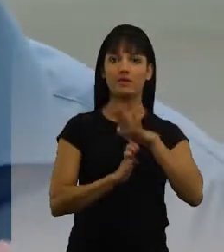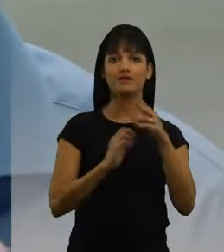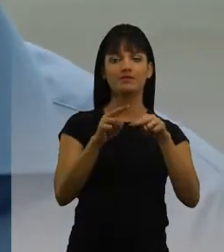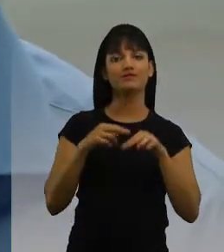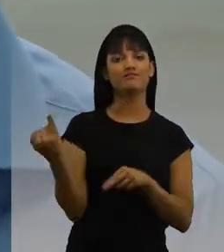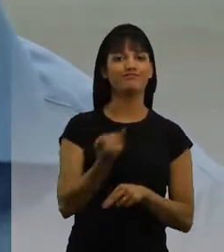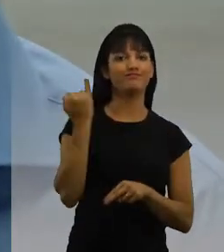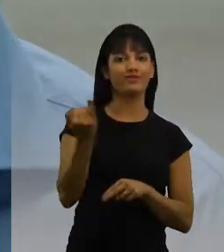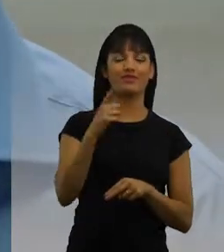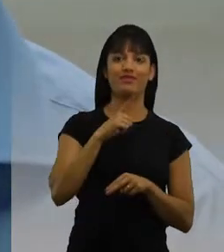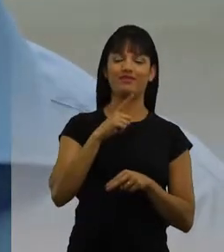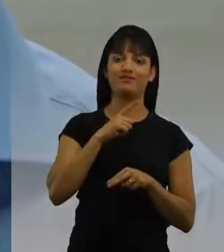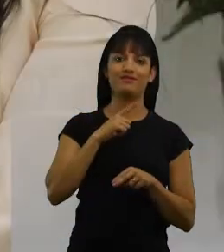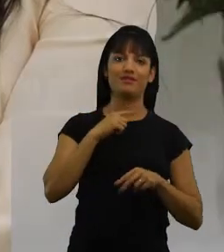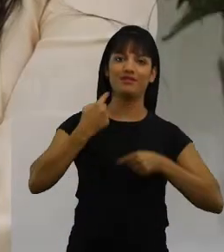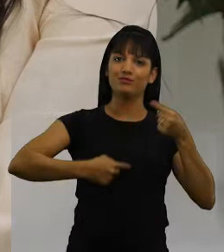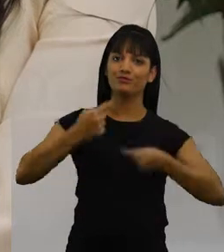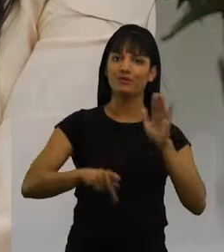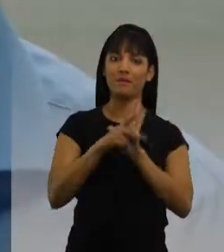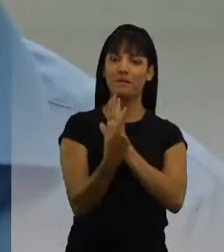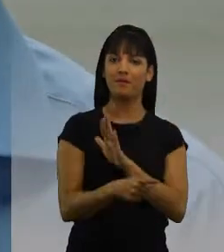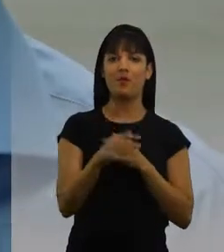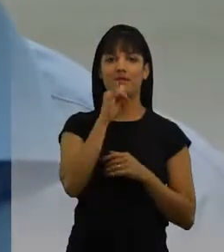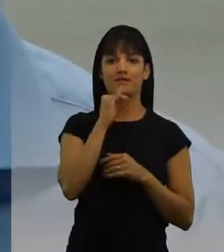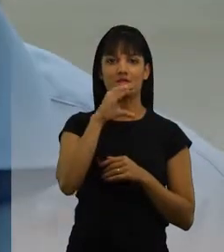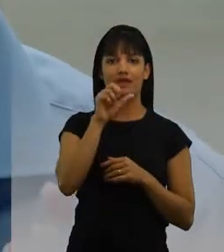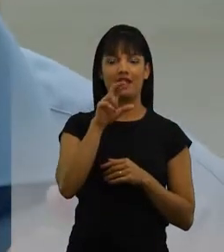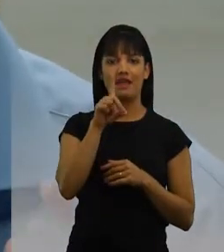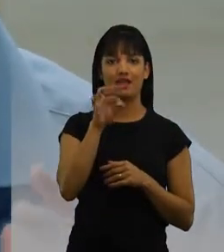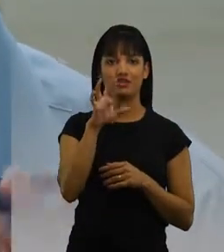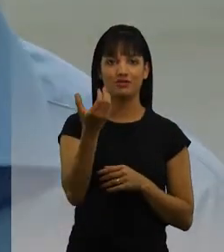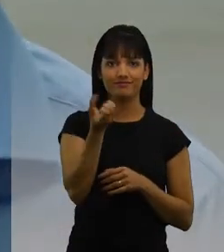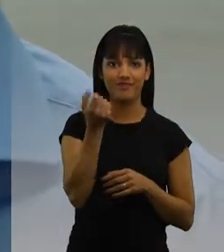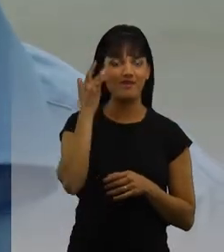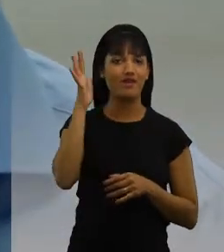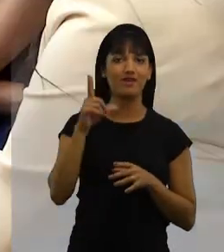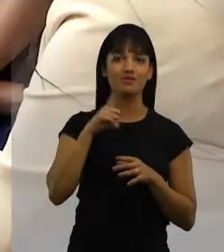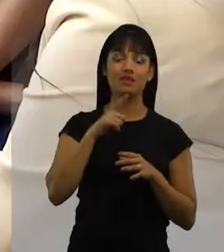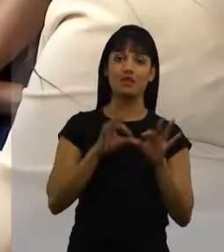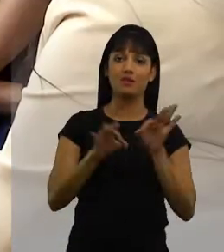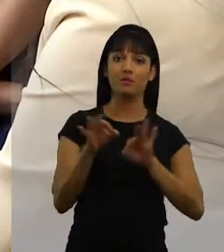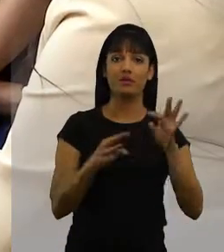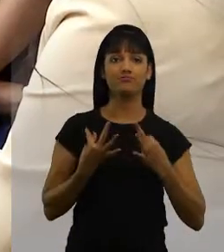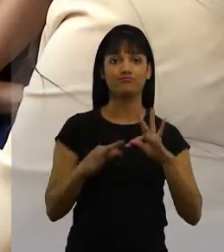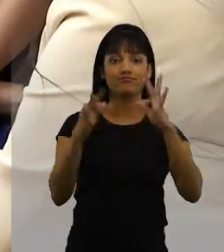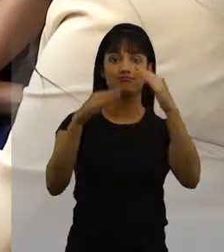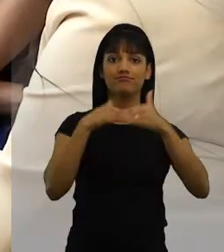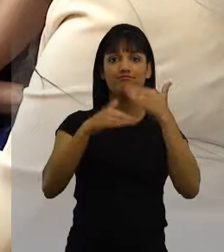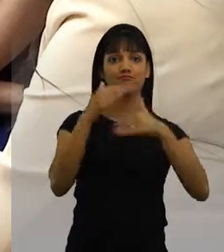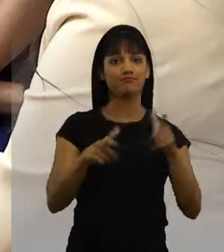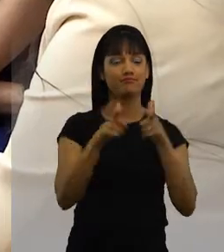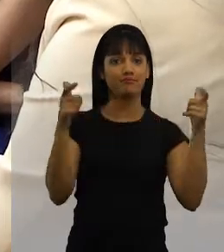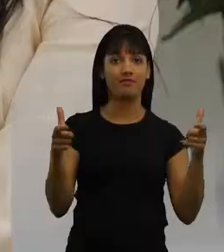políticas específicas para as microempresas. Ter um crédito fácil, ter programas de extensão tecnológica voltados para microempresas.